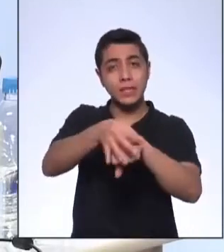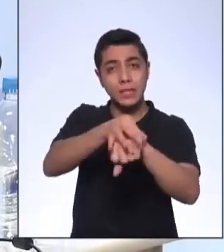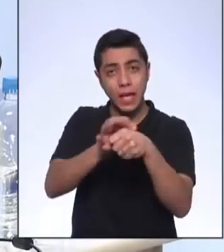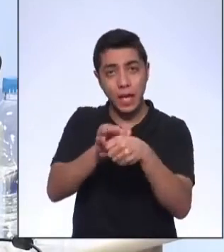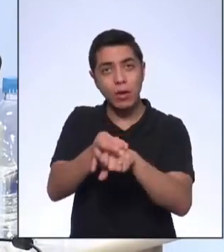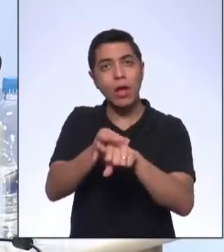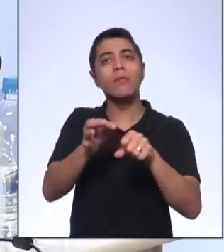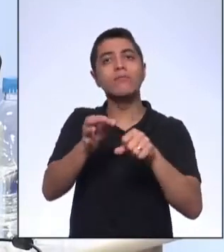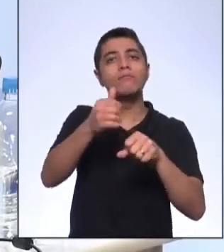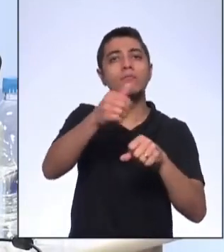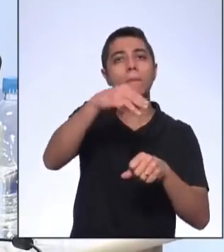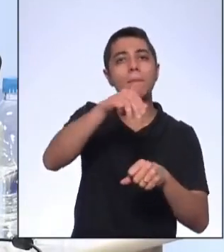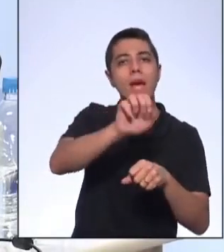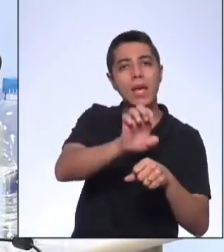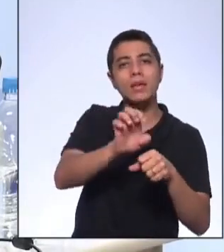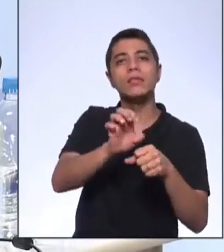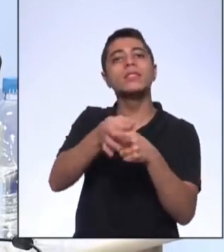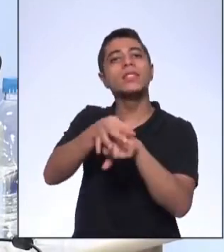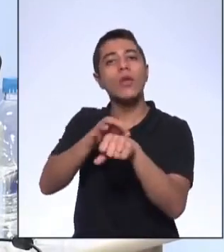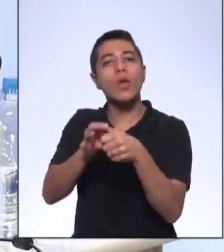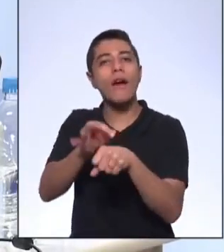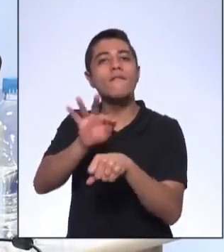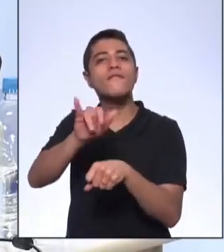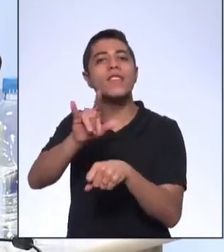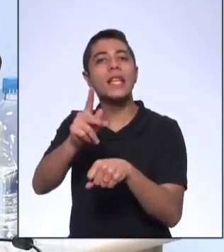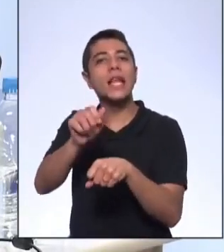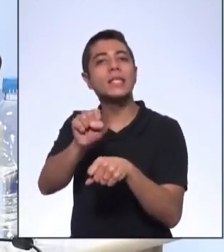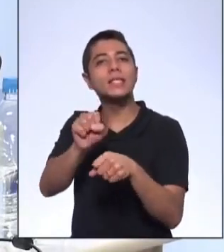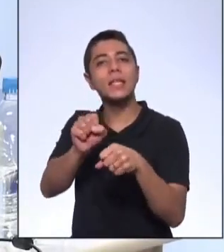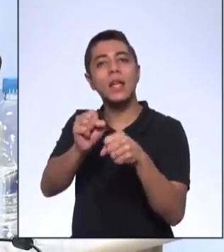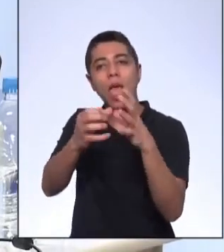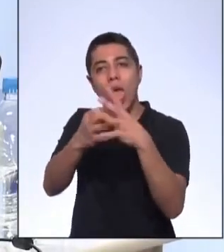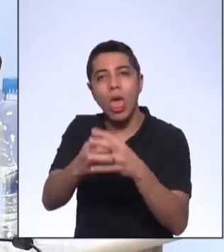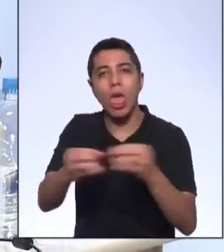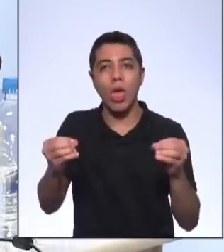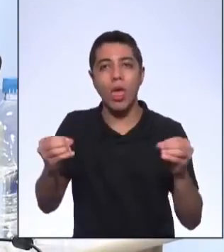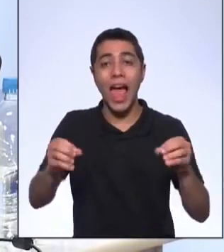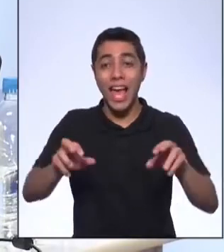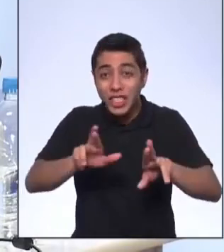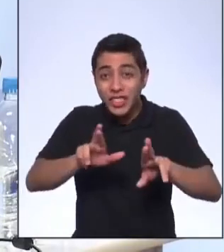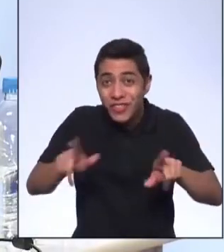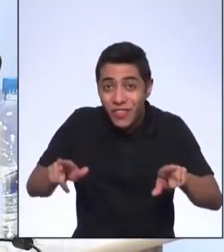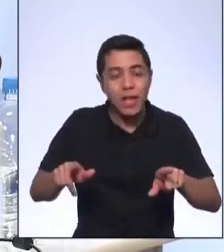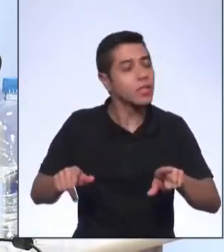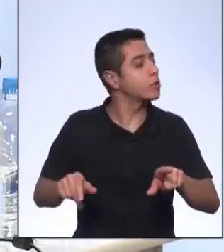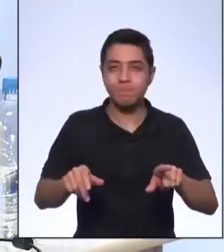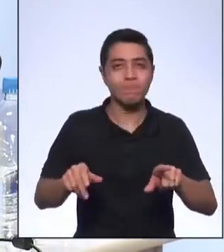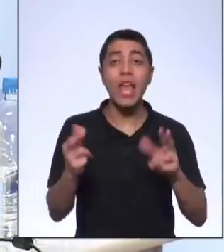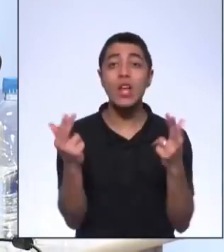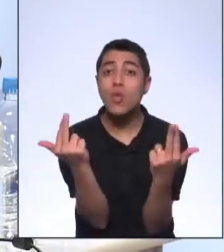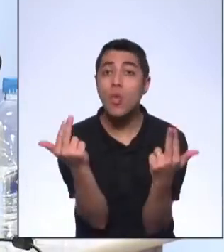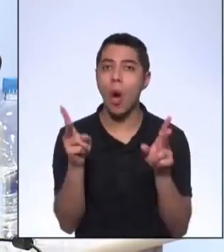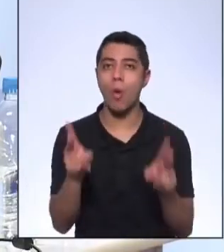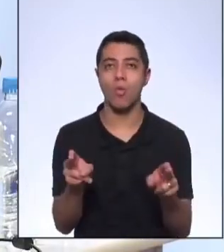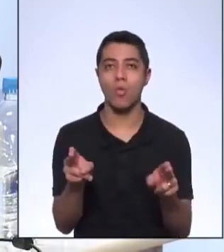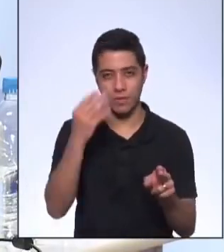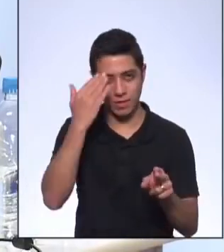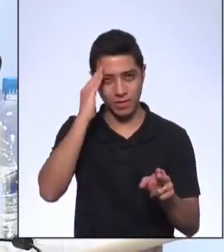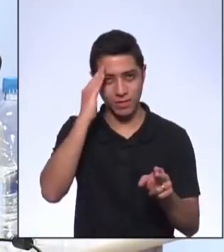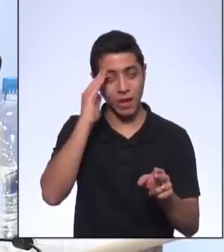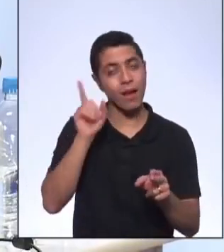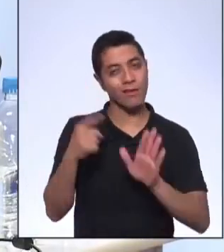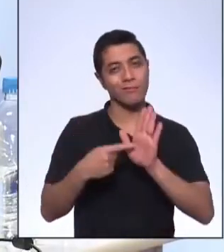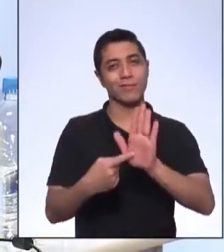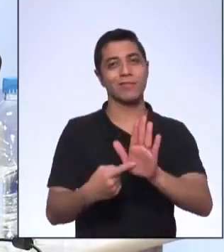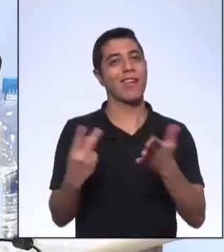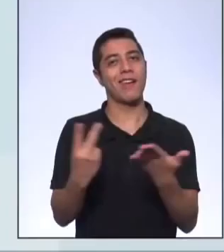nós aprendemos muitas coisas, principalmente a respeito da mitose com o ciclo celular e com o ciclo